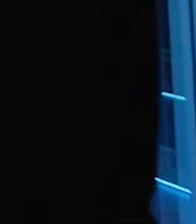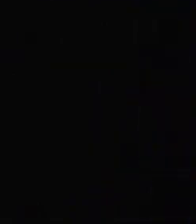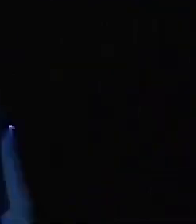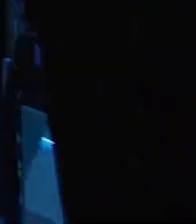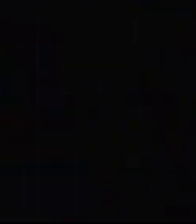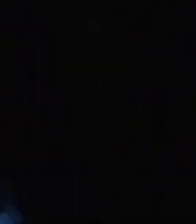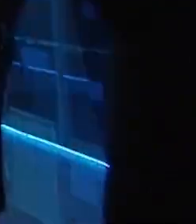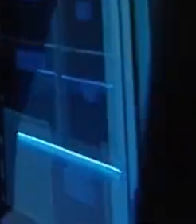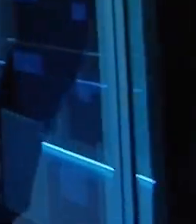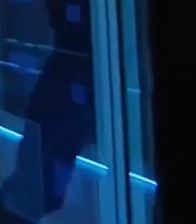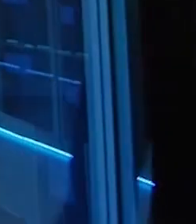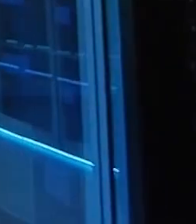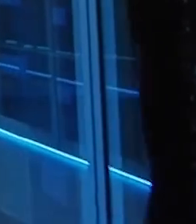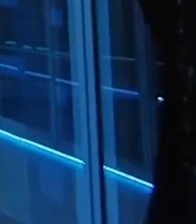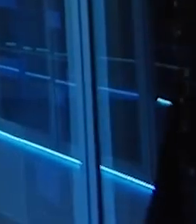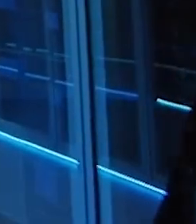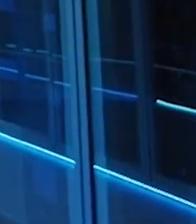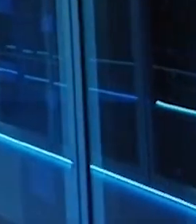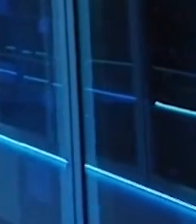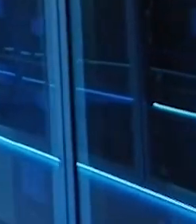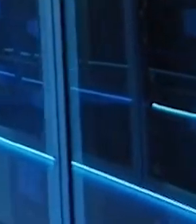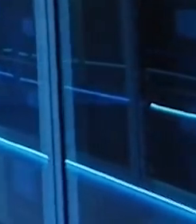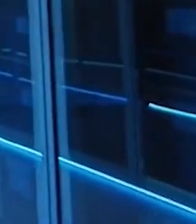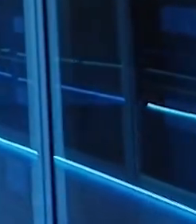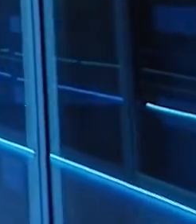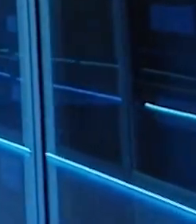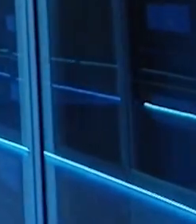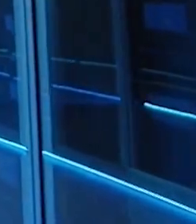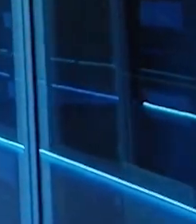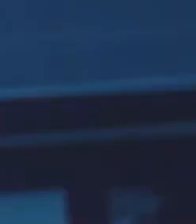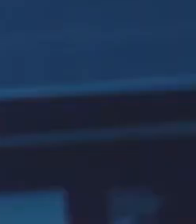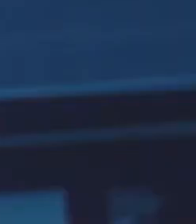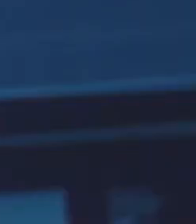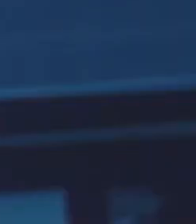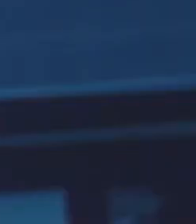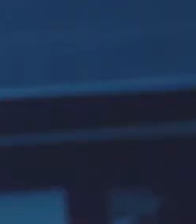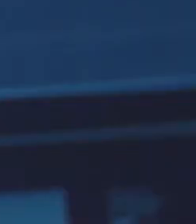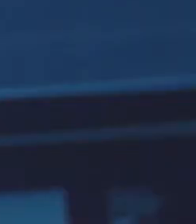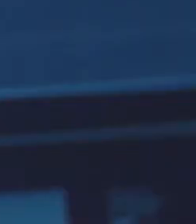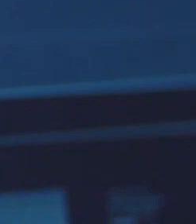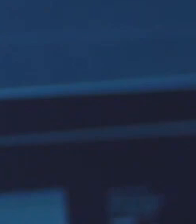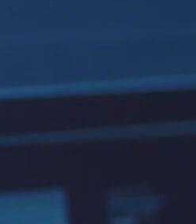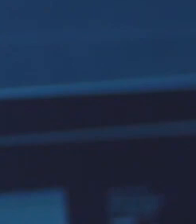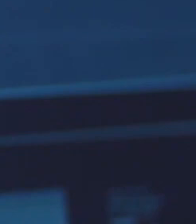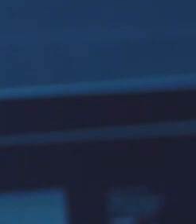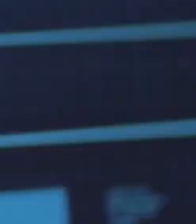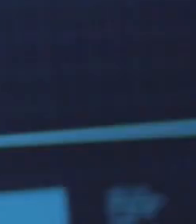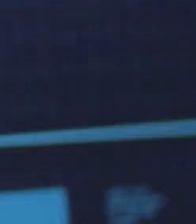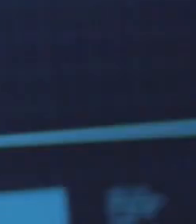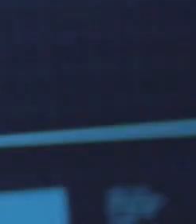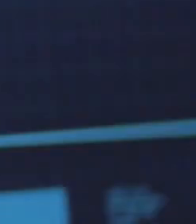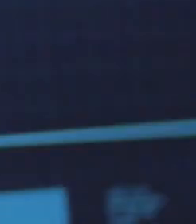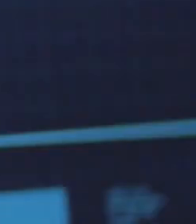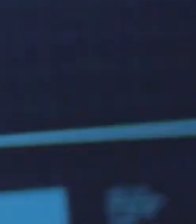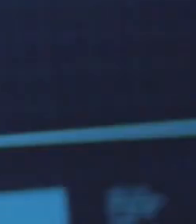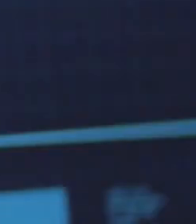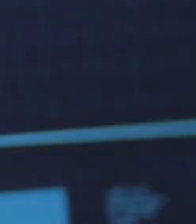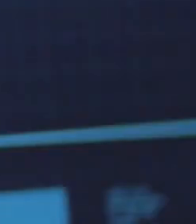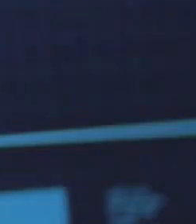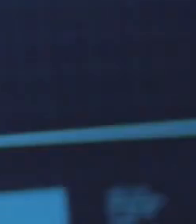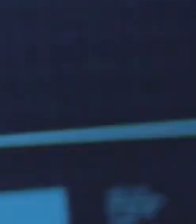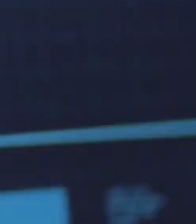Uma pesquisa realizada em 44 países, inclusive no Brasil, mostrou que 57% das